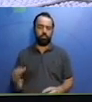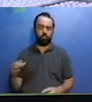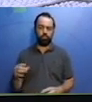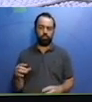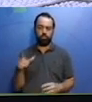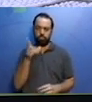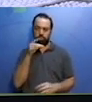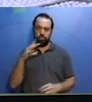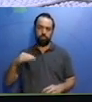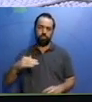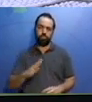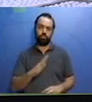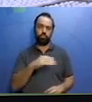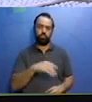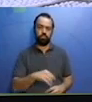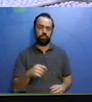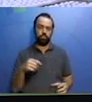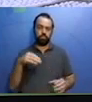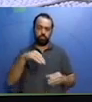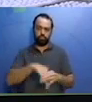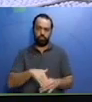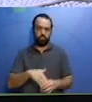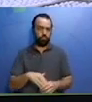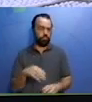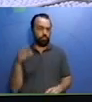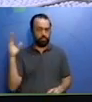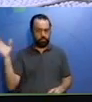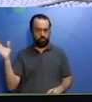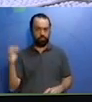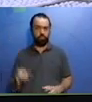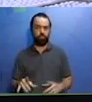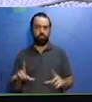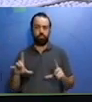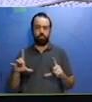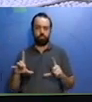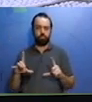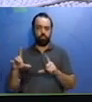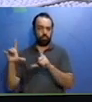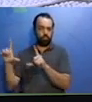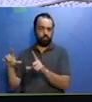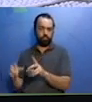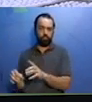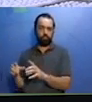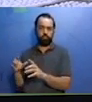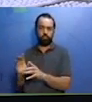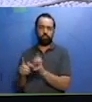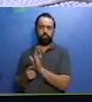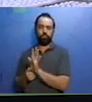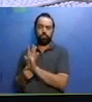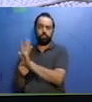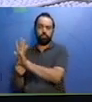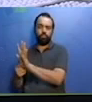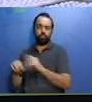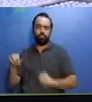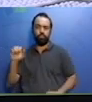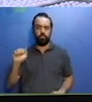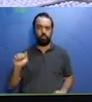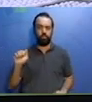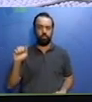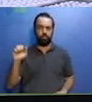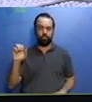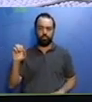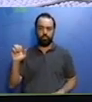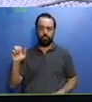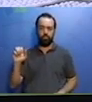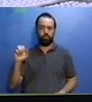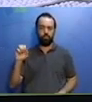temos algumas imagens das salinas e como que as pessoas recolhem esse sal. Esse sal é o resultado da